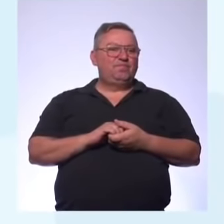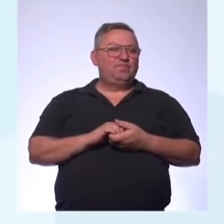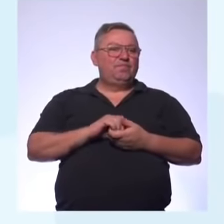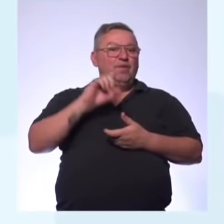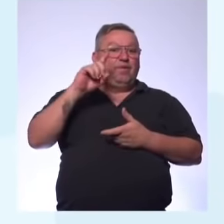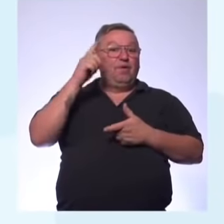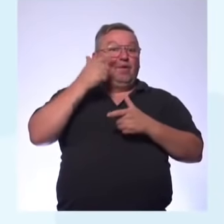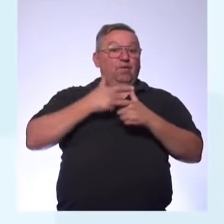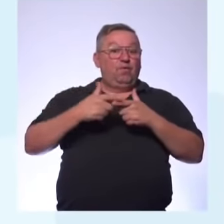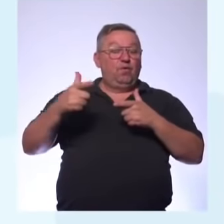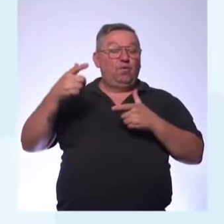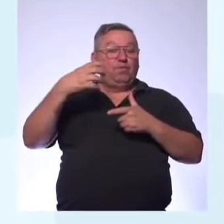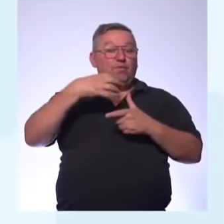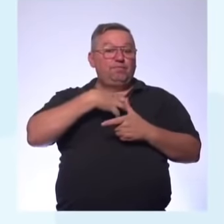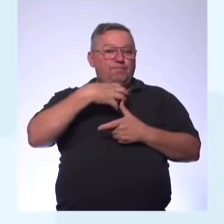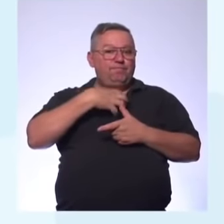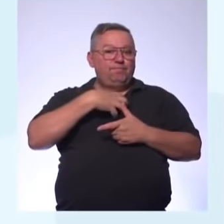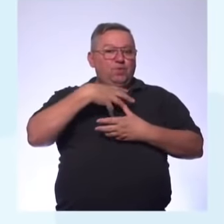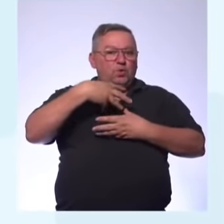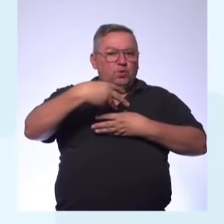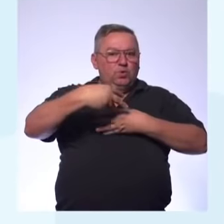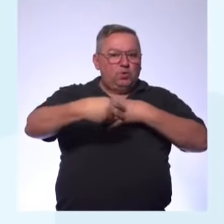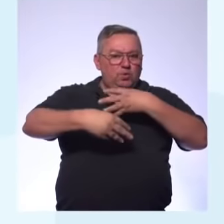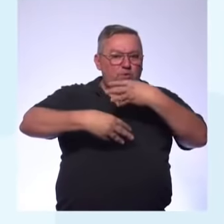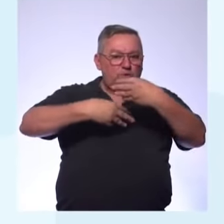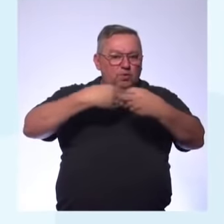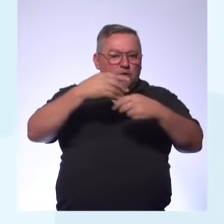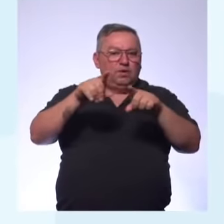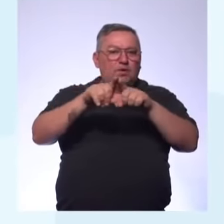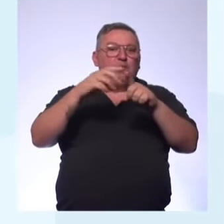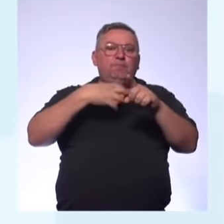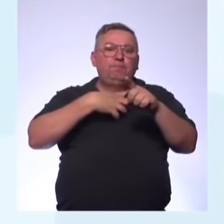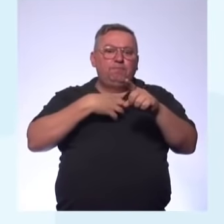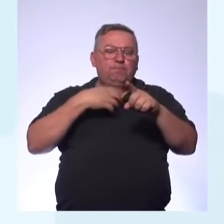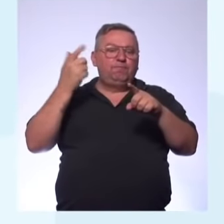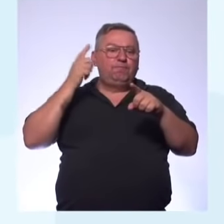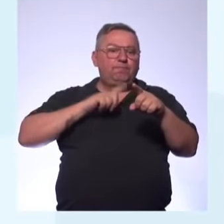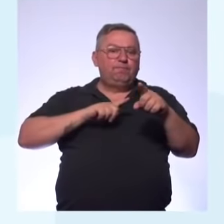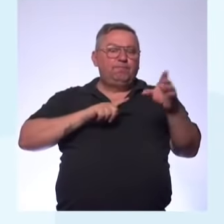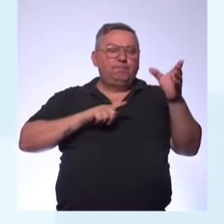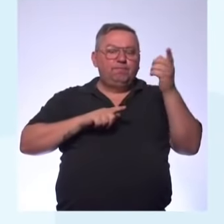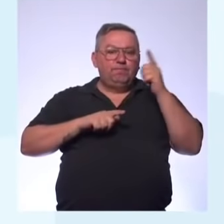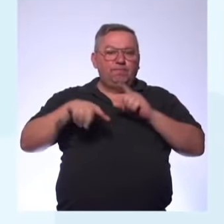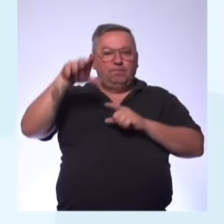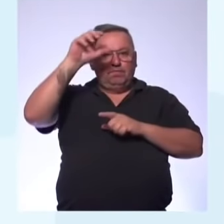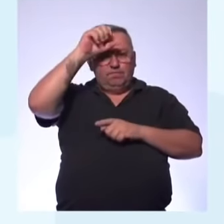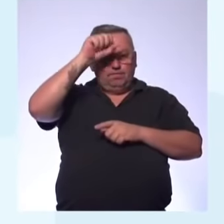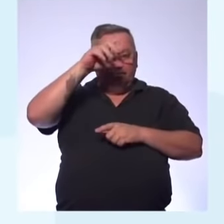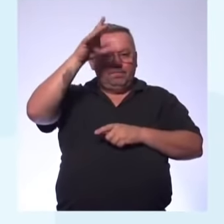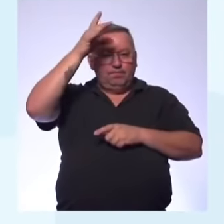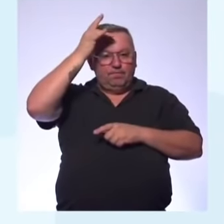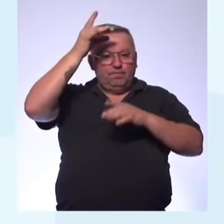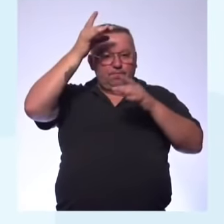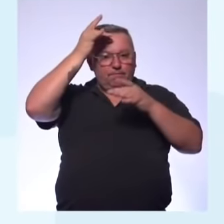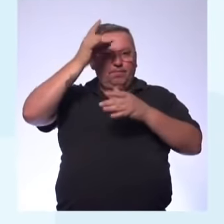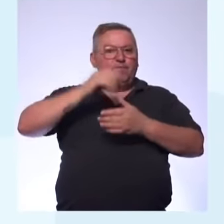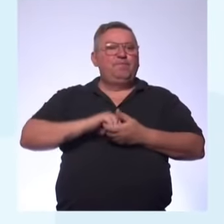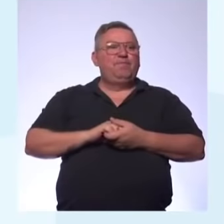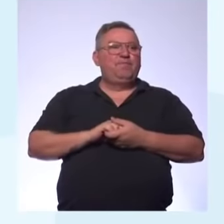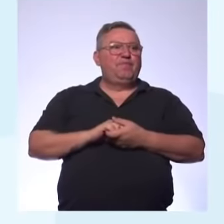é sobre características herdadas e comportamento adquirido o corpo comportamentos aprendidos né